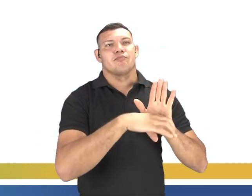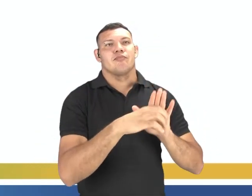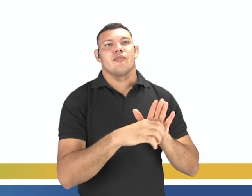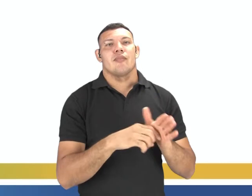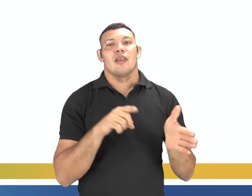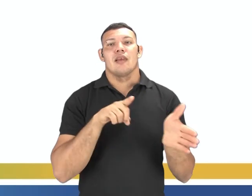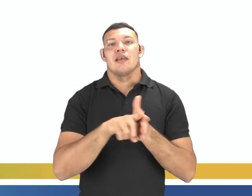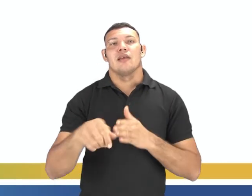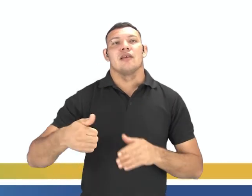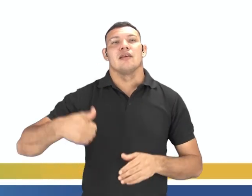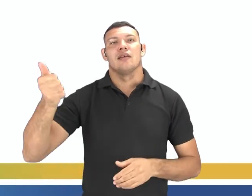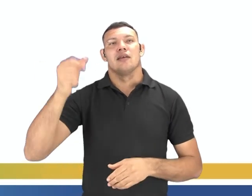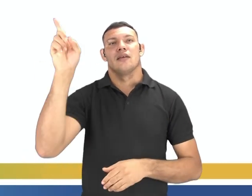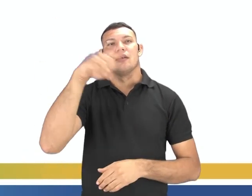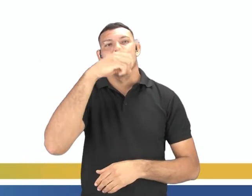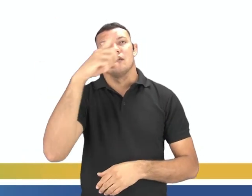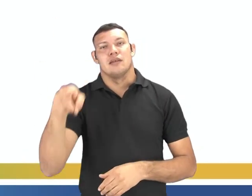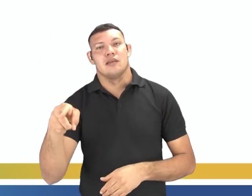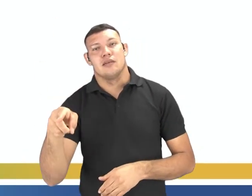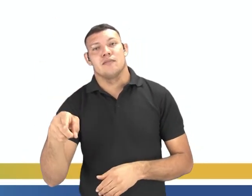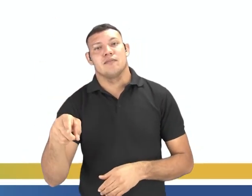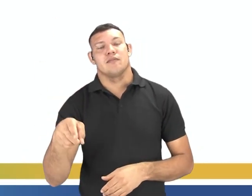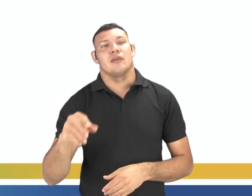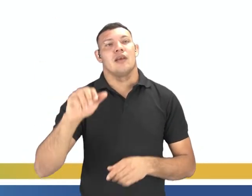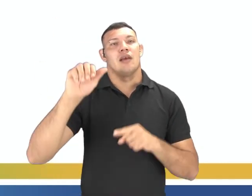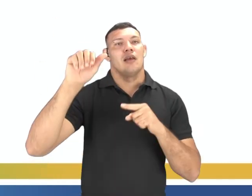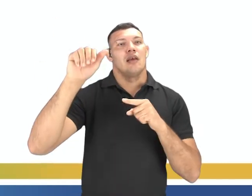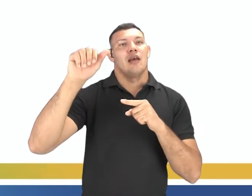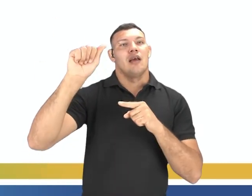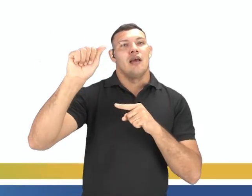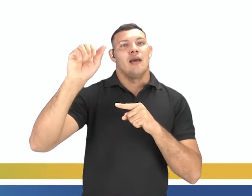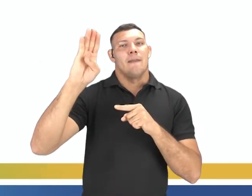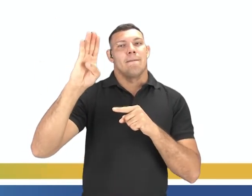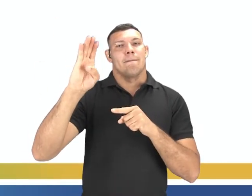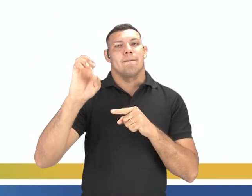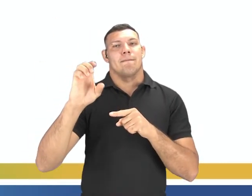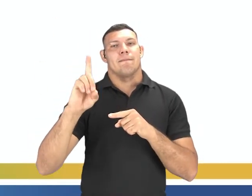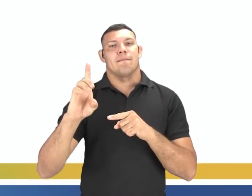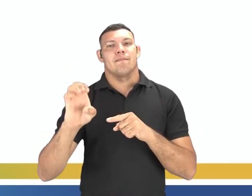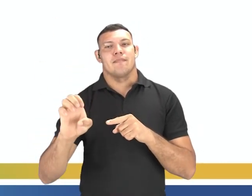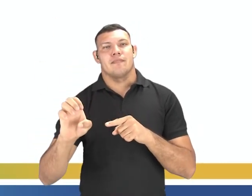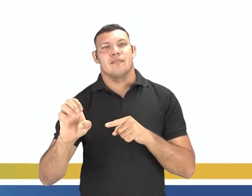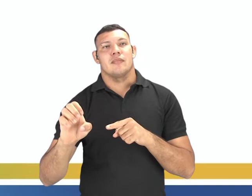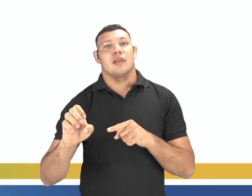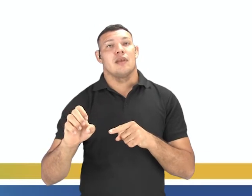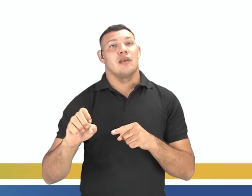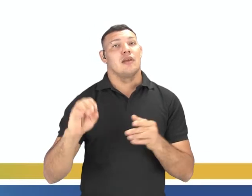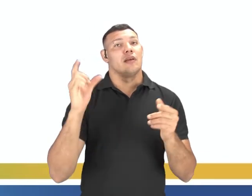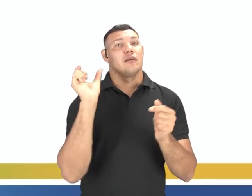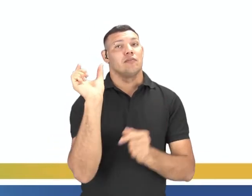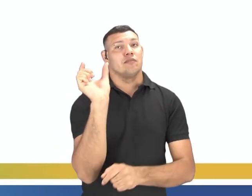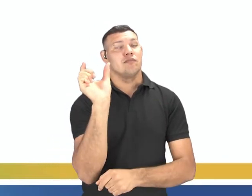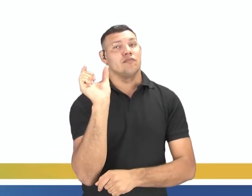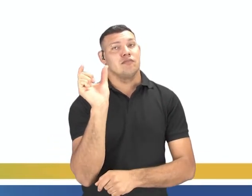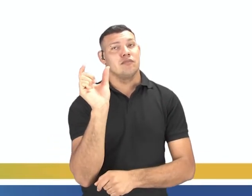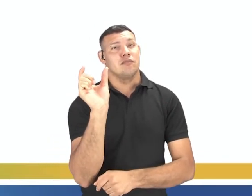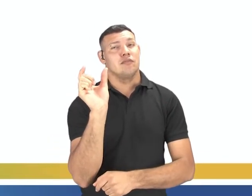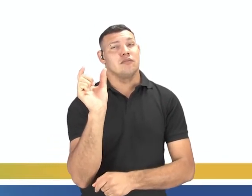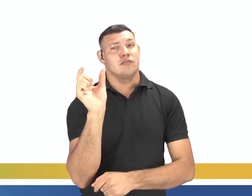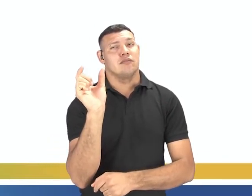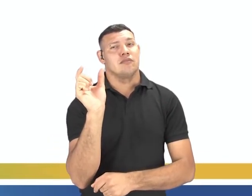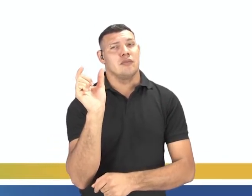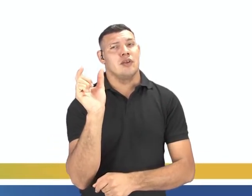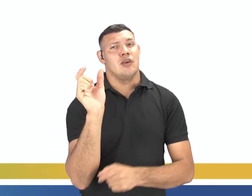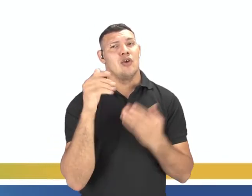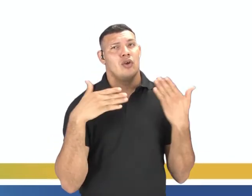1. Assinale o item que a palavra destacada está incorretamente aplicada. Lembre-se sempre de, em